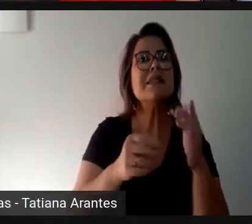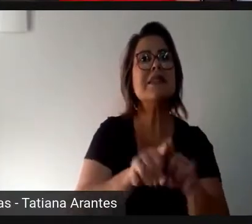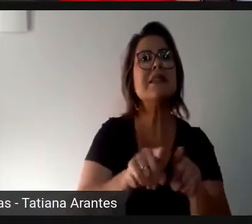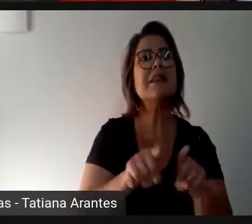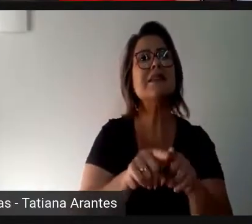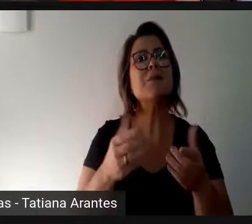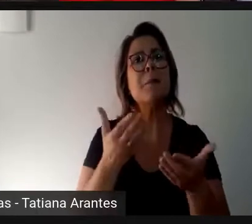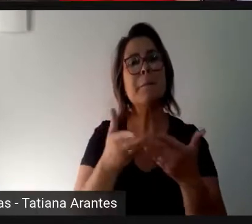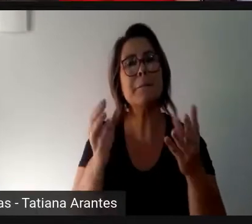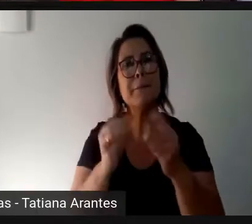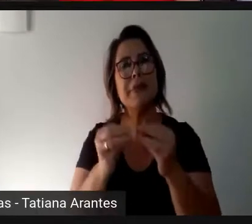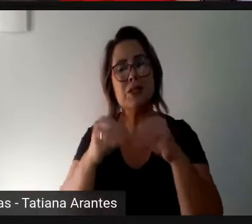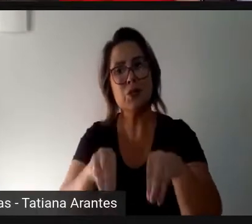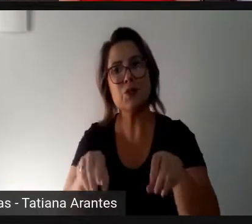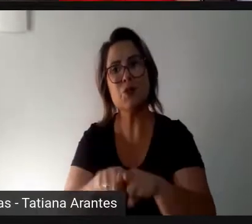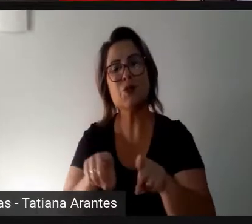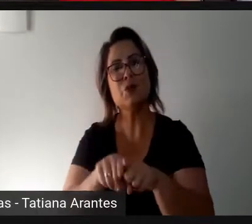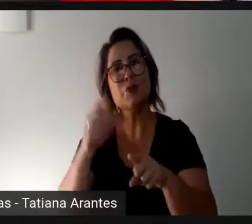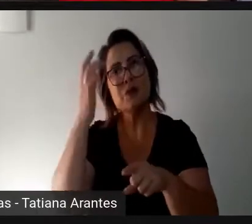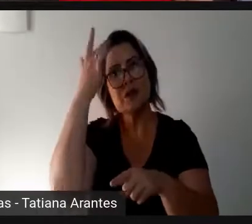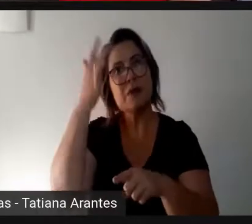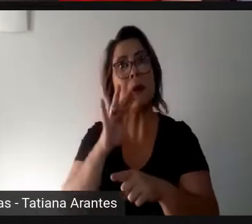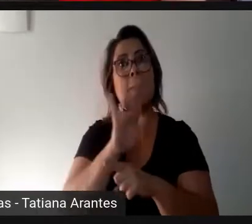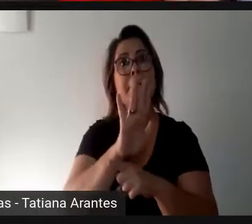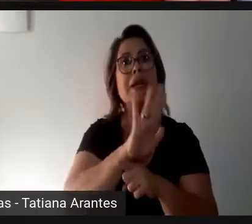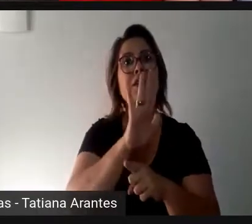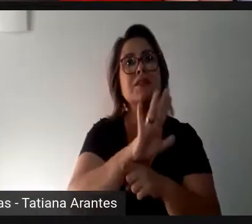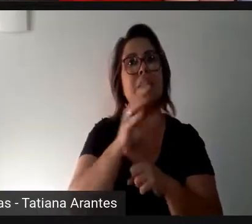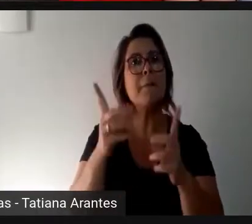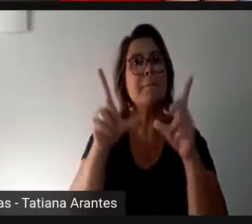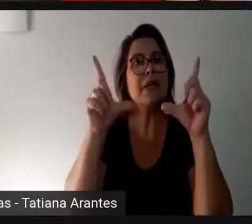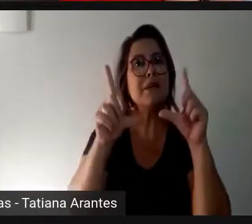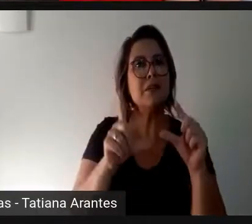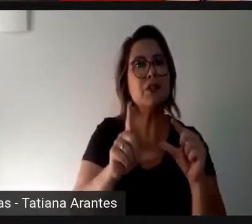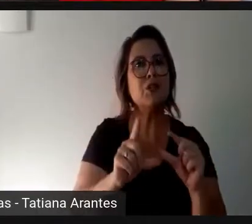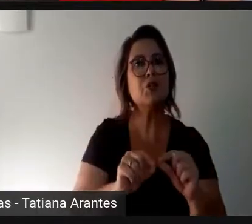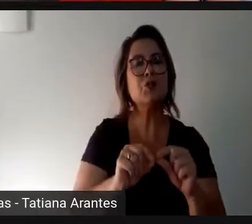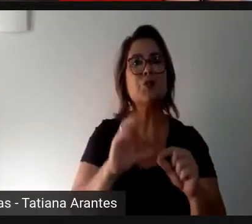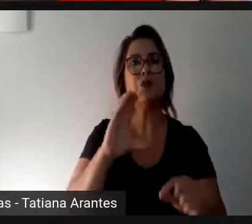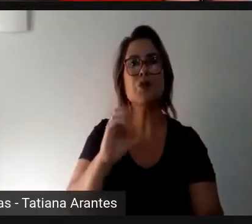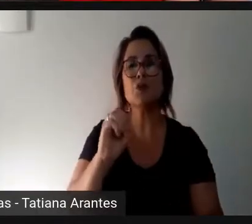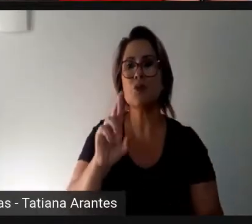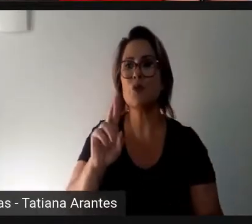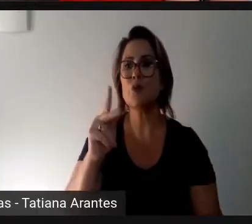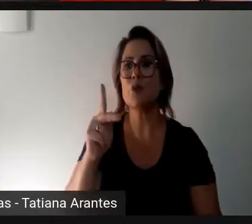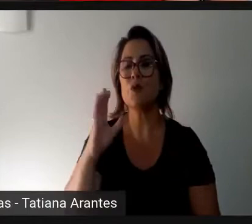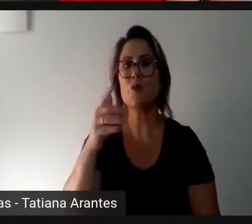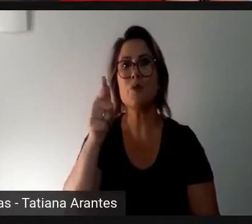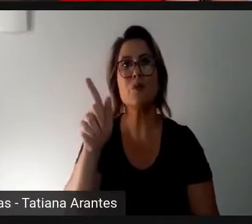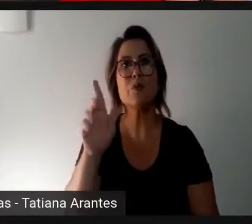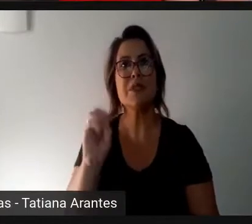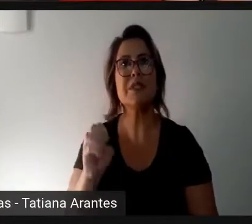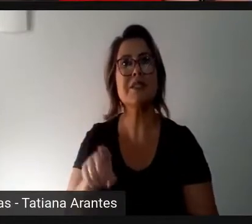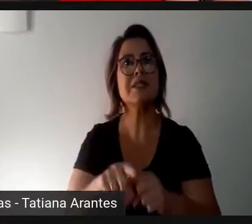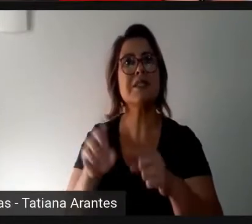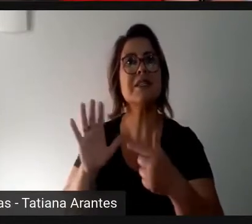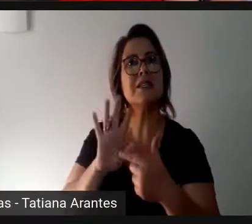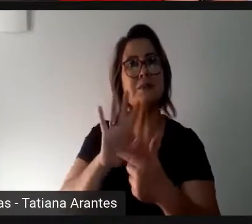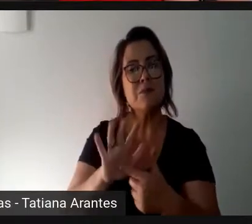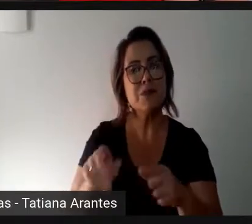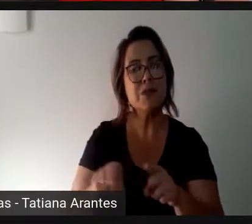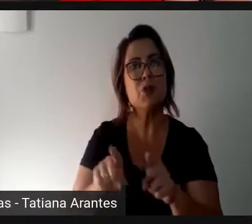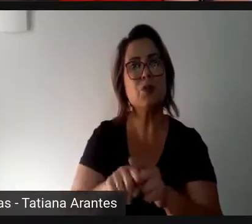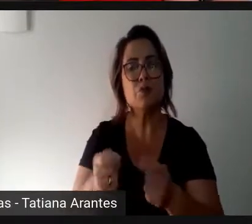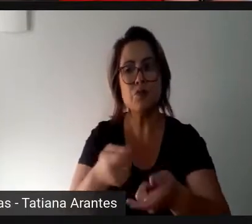de facilitar o combate à corrupção. Agora, em que nos encontramos num contexto de restrição sanitária,